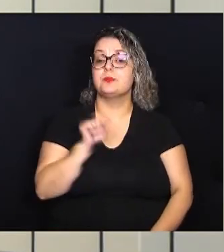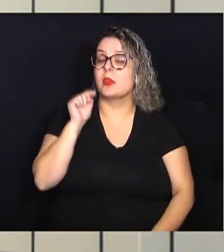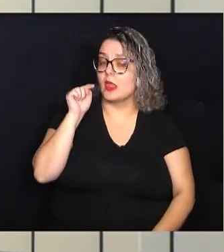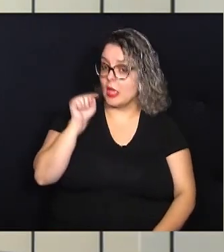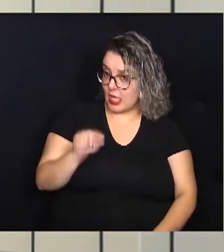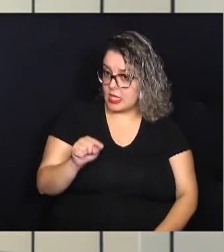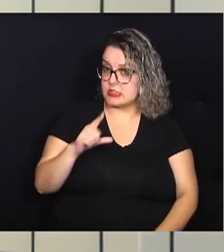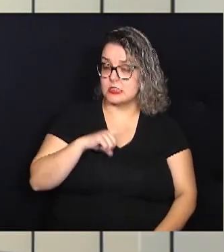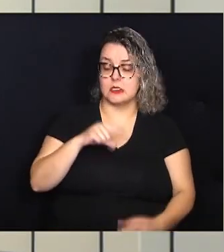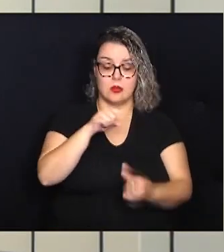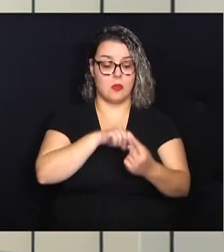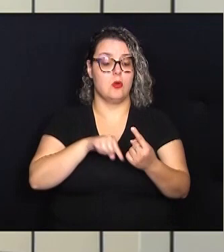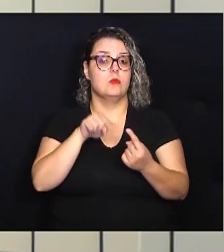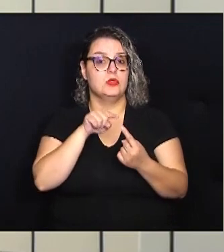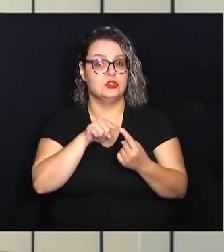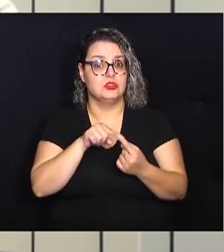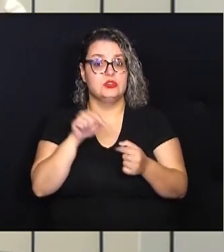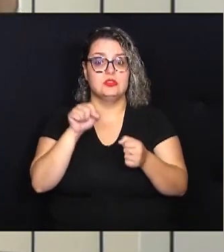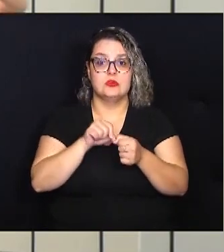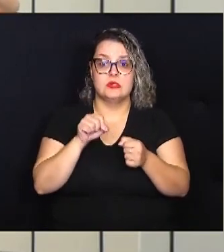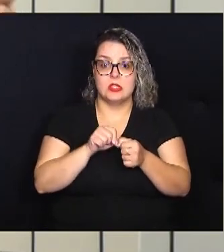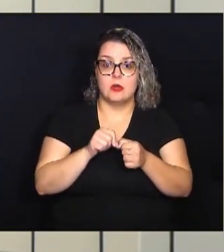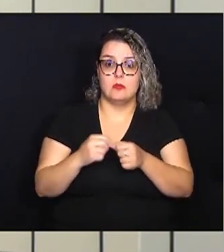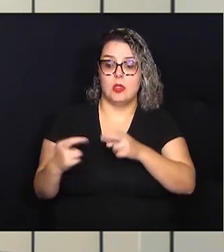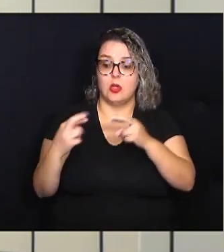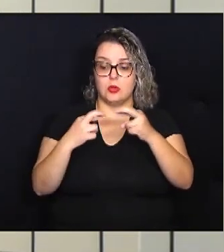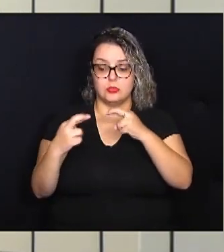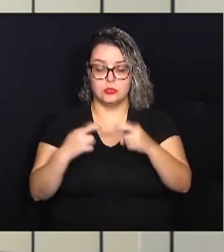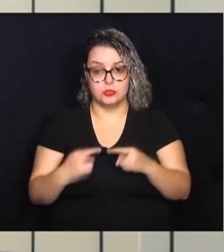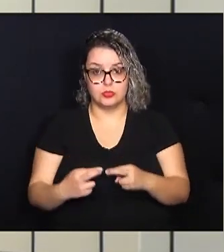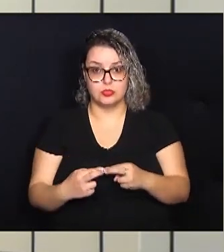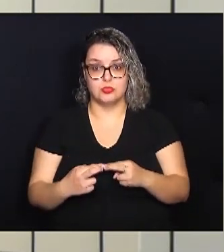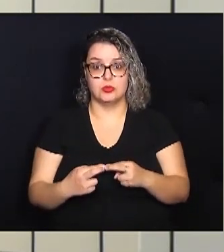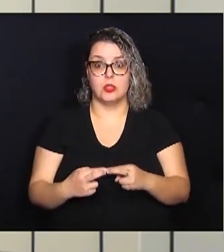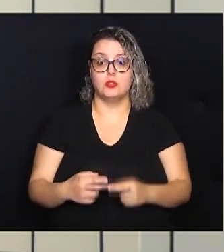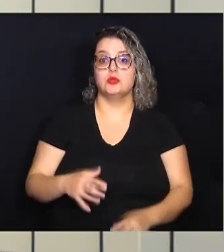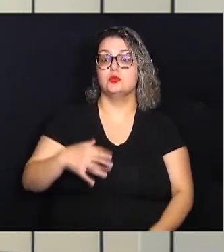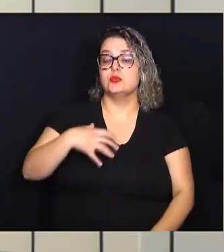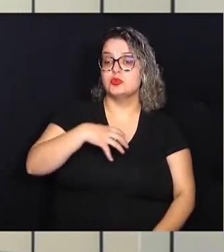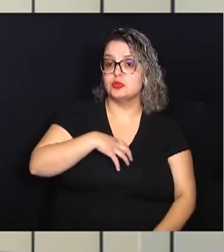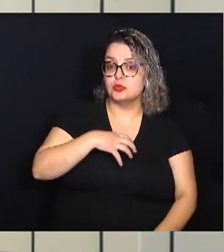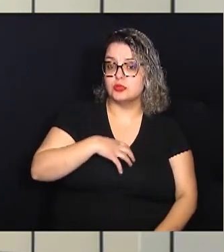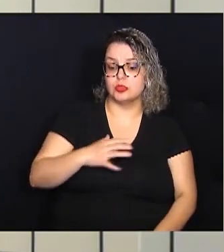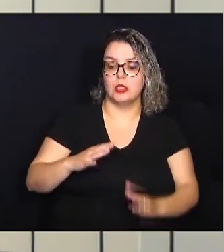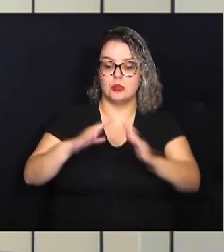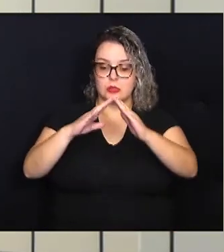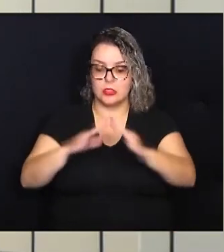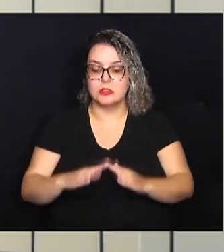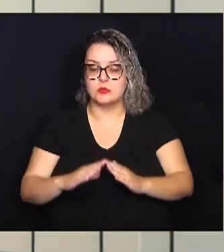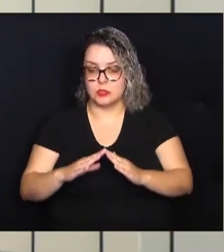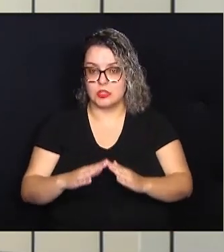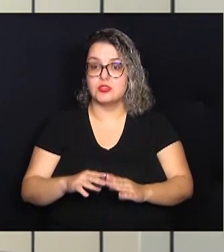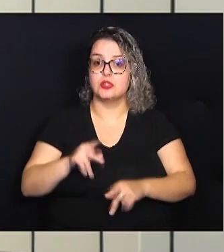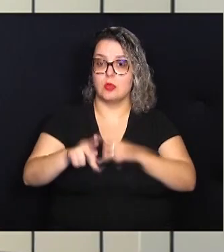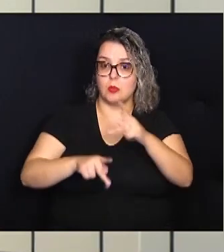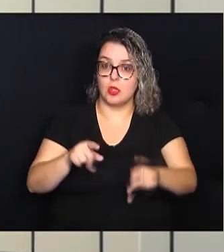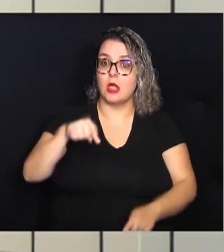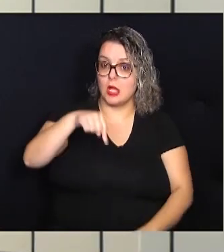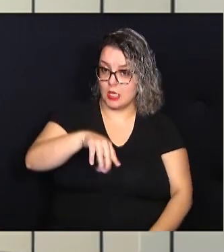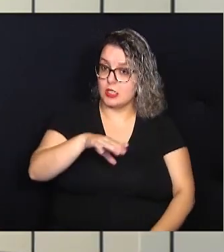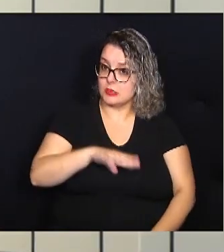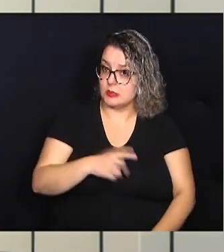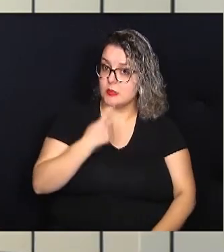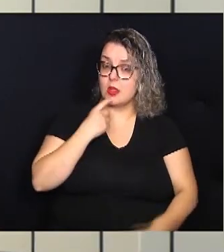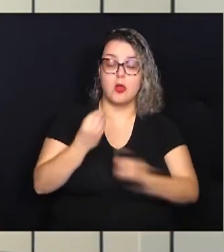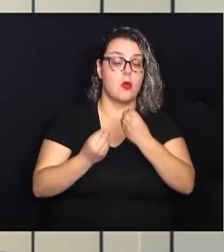tem a finalidade de realizar um levantamento sobre a situação das moradias populares aqui em Campinas.